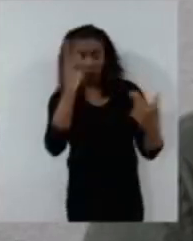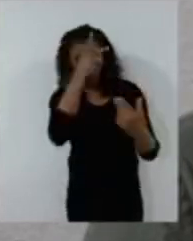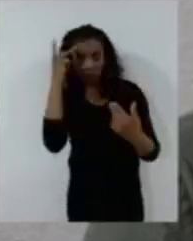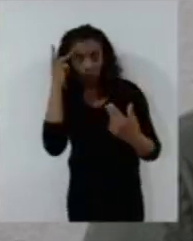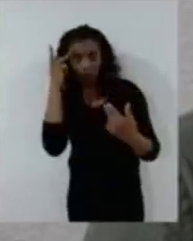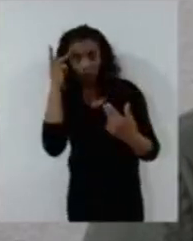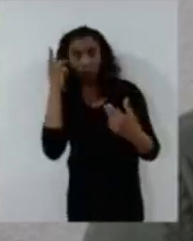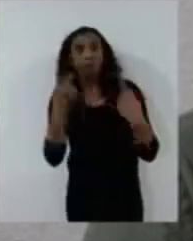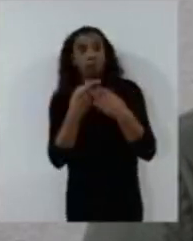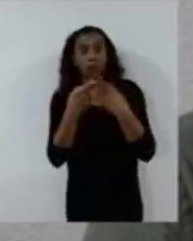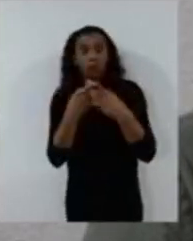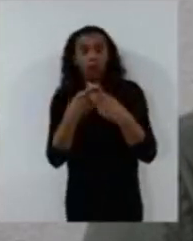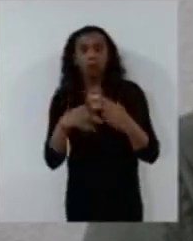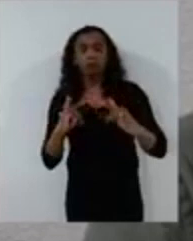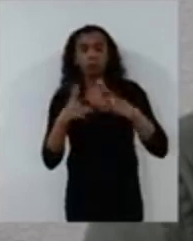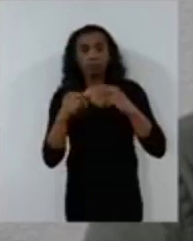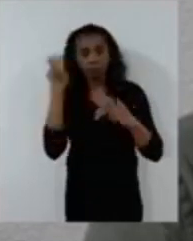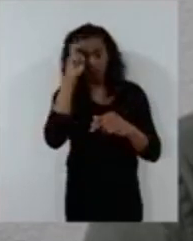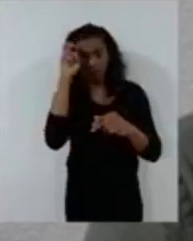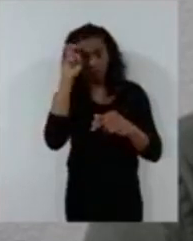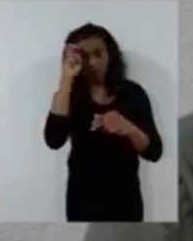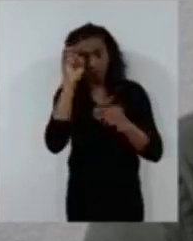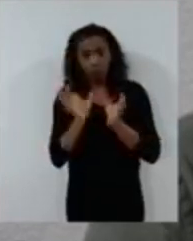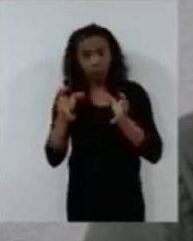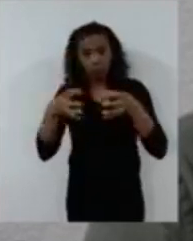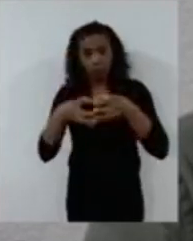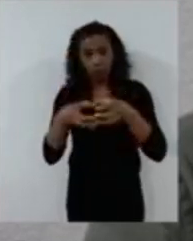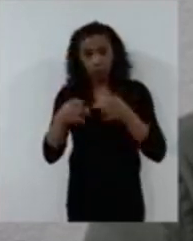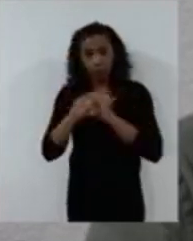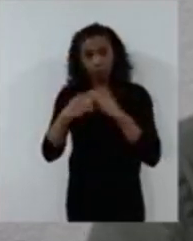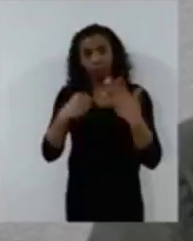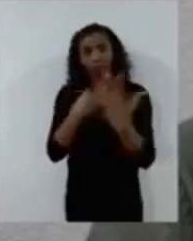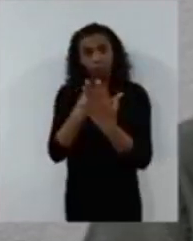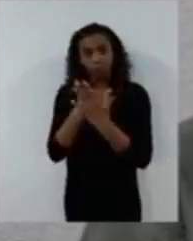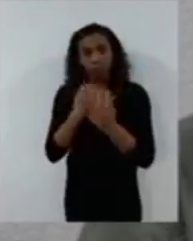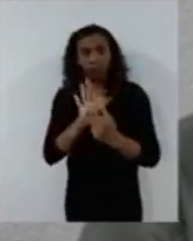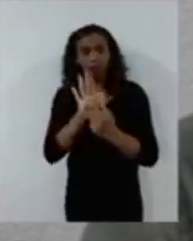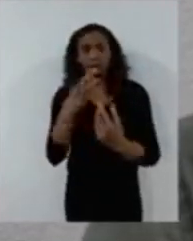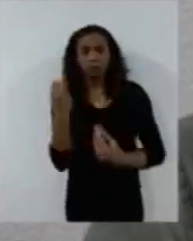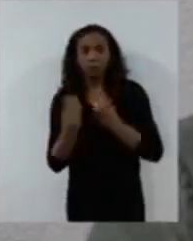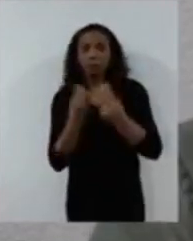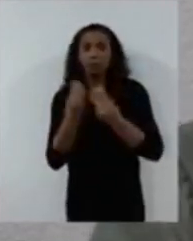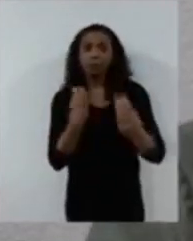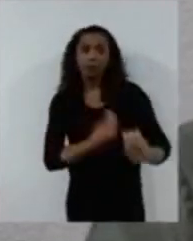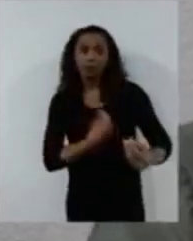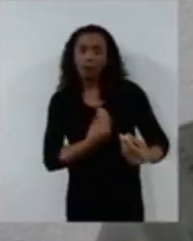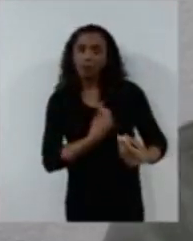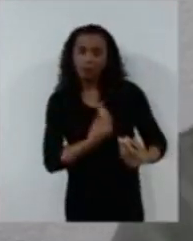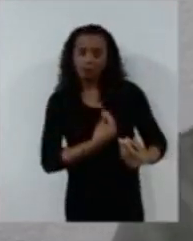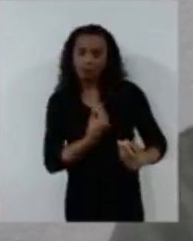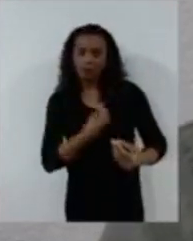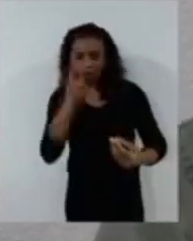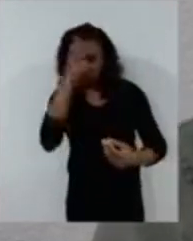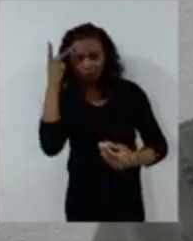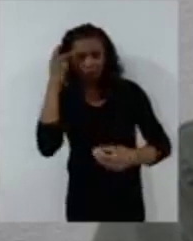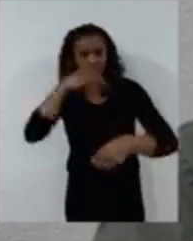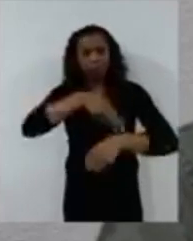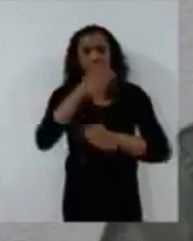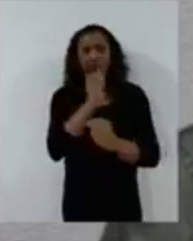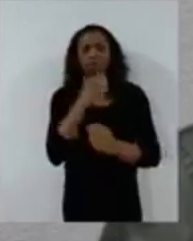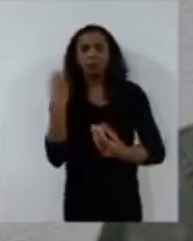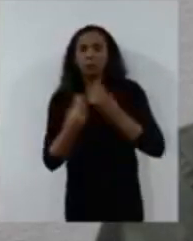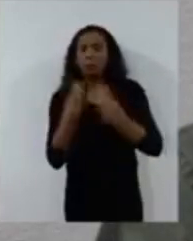irá decidir como será a vida dos muriaenses, o funcionamento do comércio para a